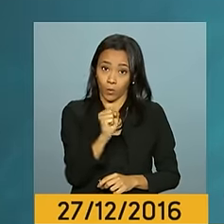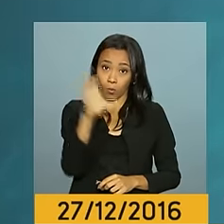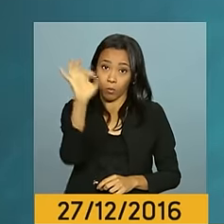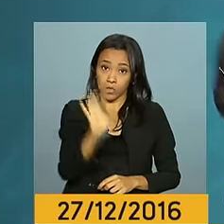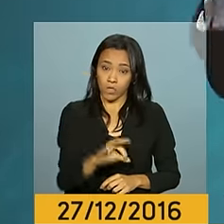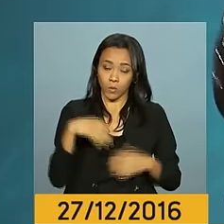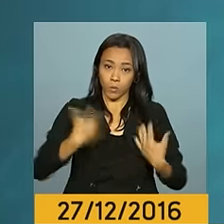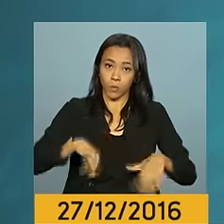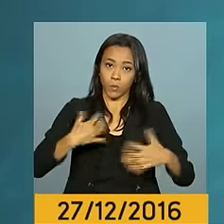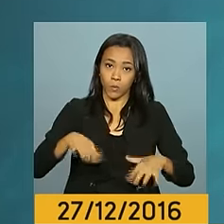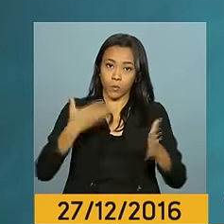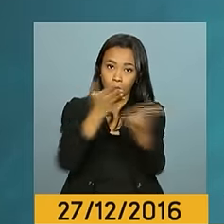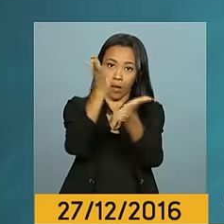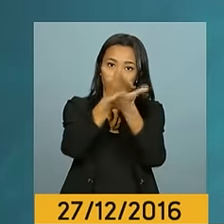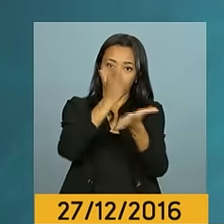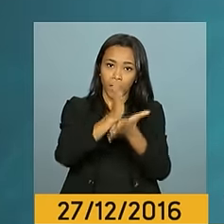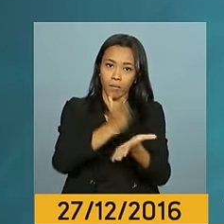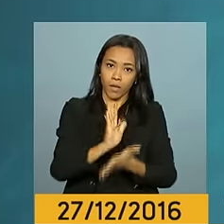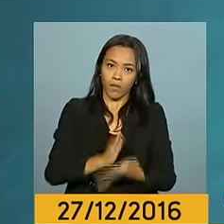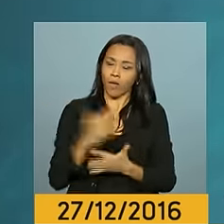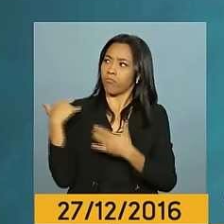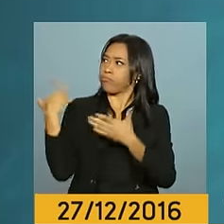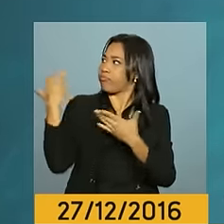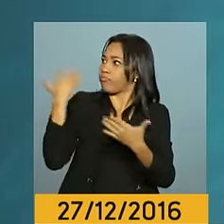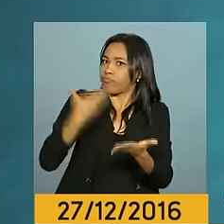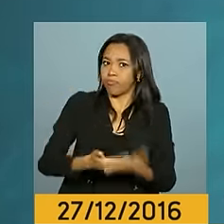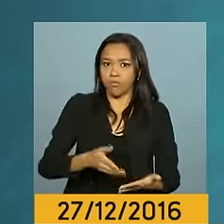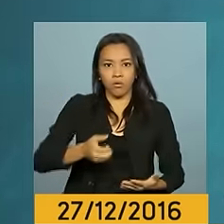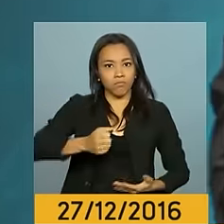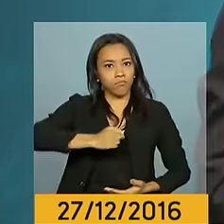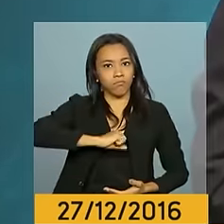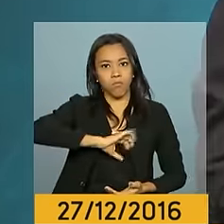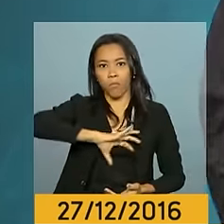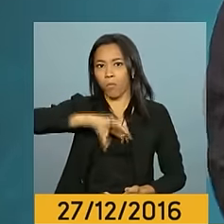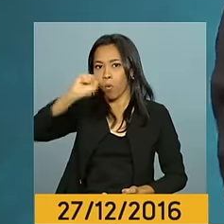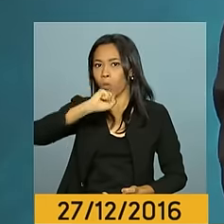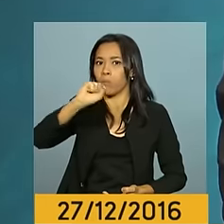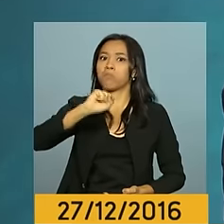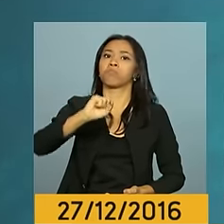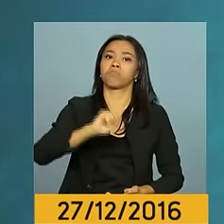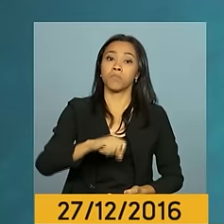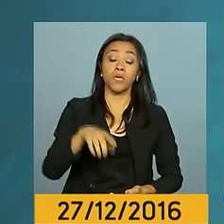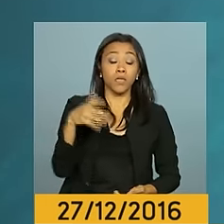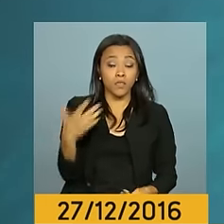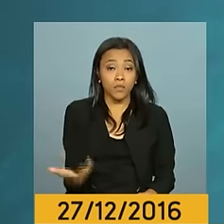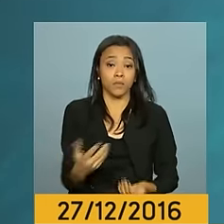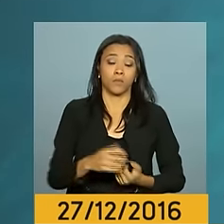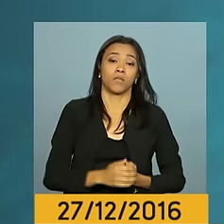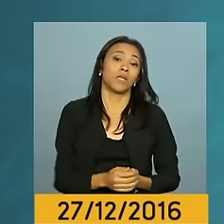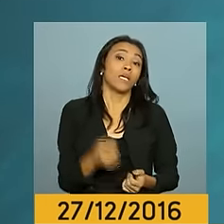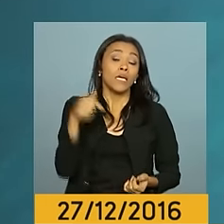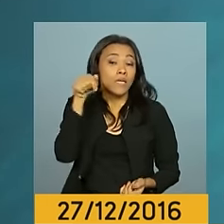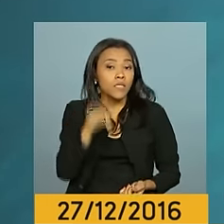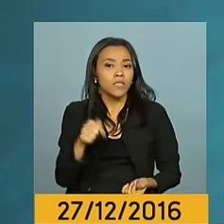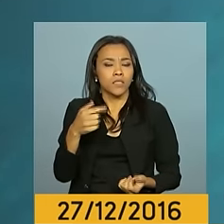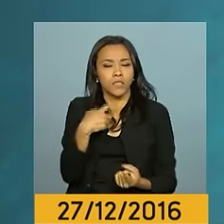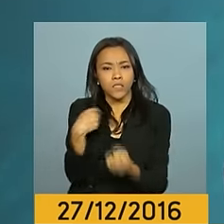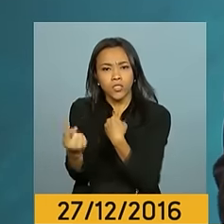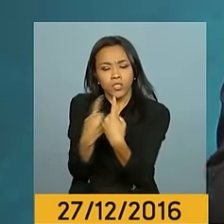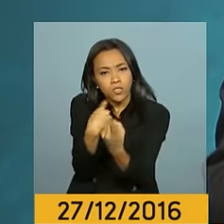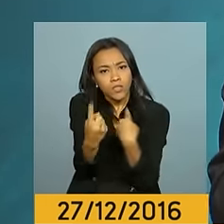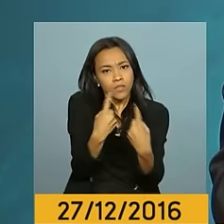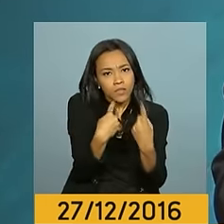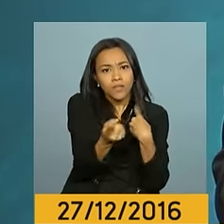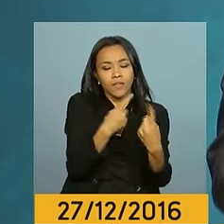Executivo Federal teve ao longo dos tempos Então esta Esta possibilidade de diálogo é que